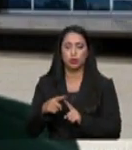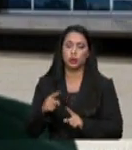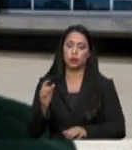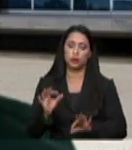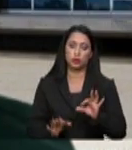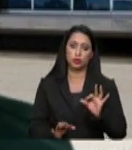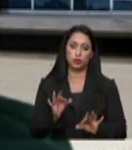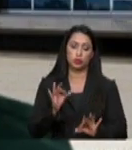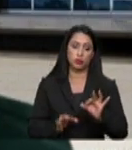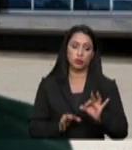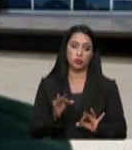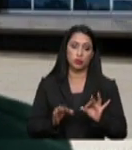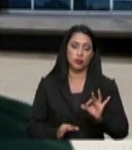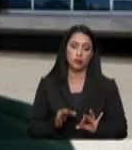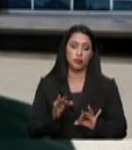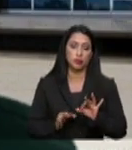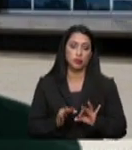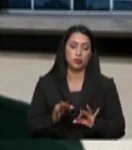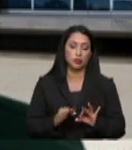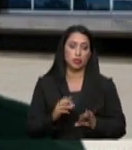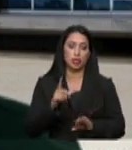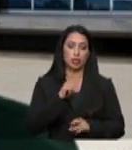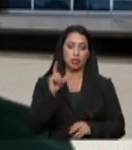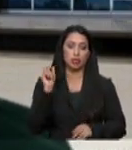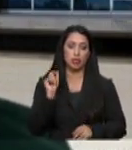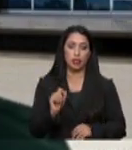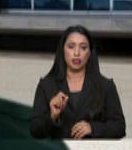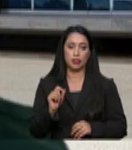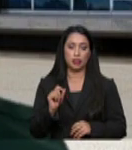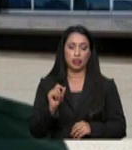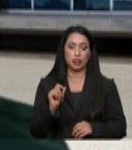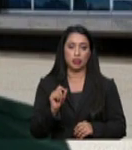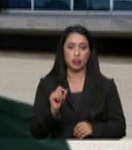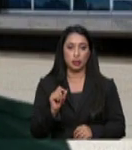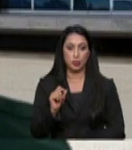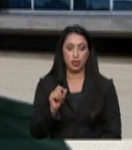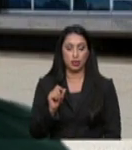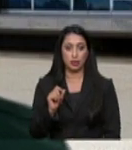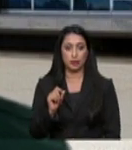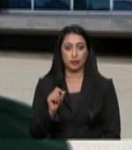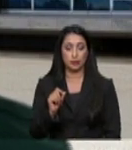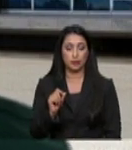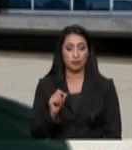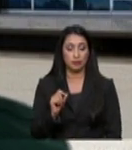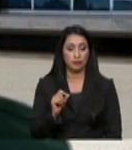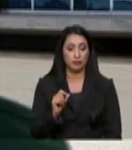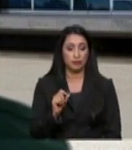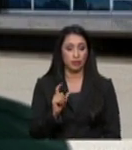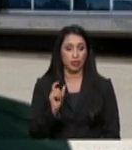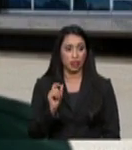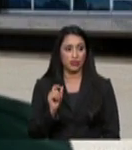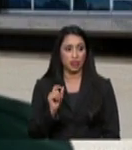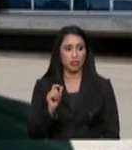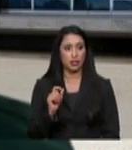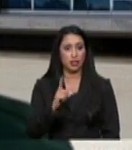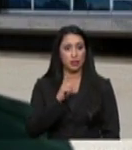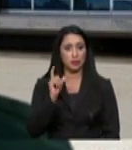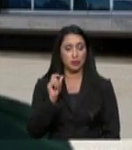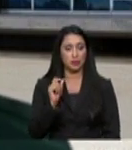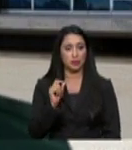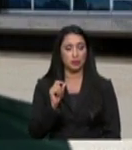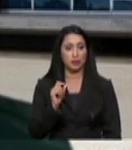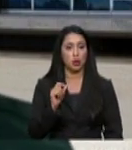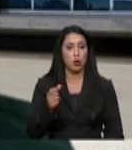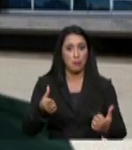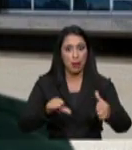jurídicos no caso concreto ressalvando para eventuais atendimentos futuros Conquista engenharia do Caos não